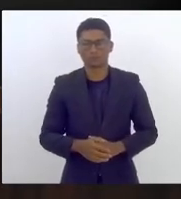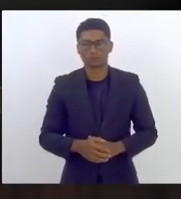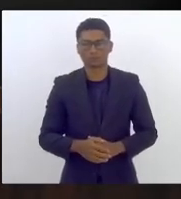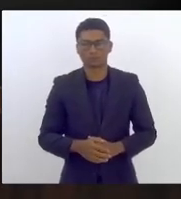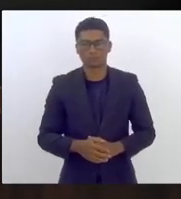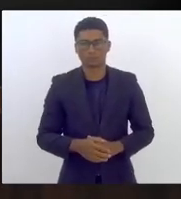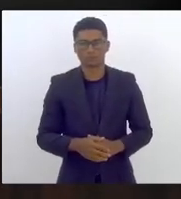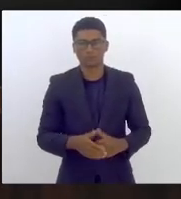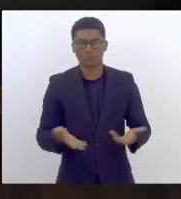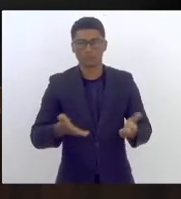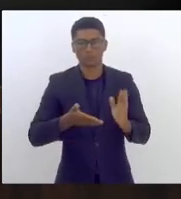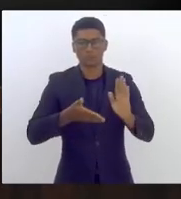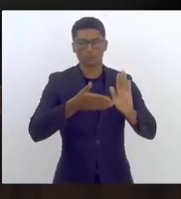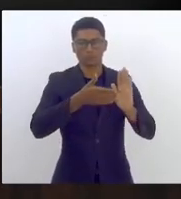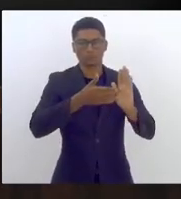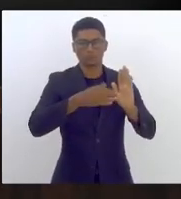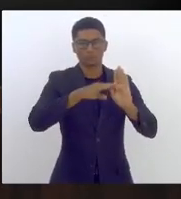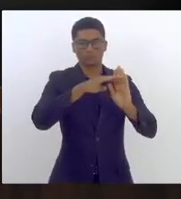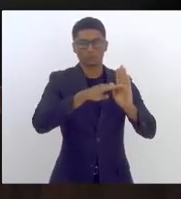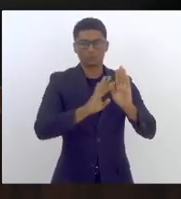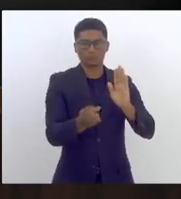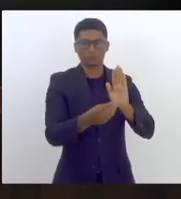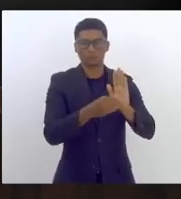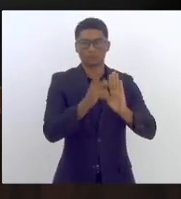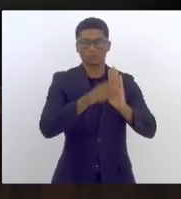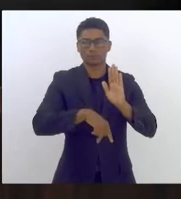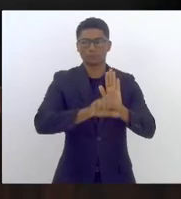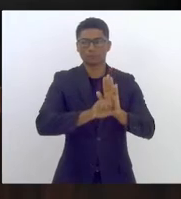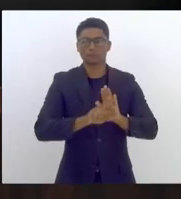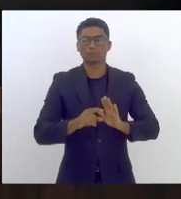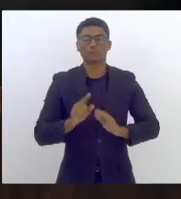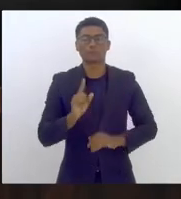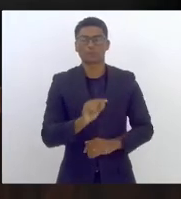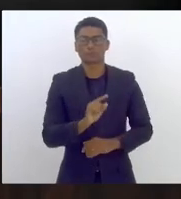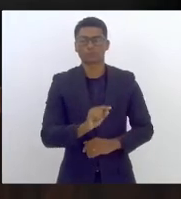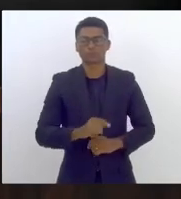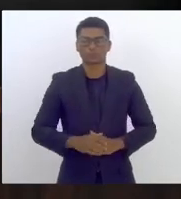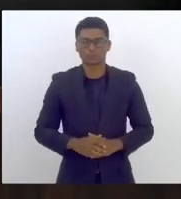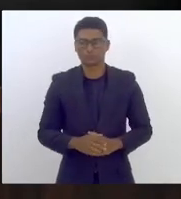requei com a ordem do dia dos seguintes projetos